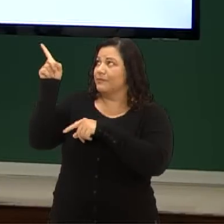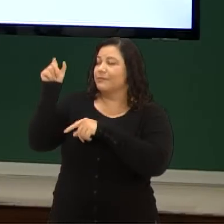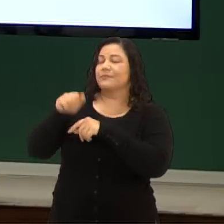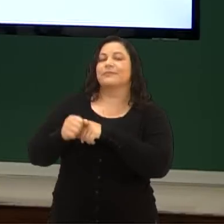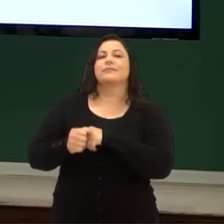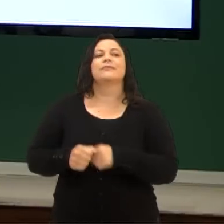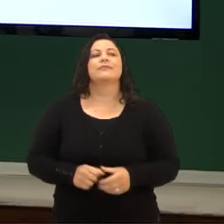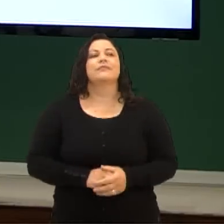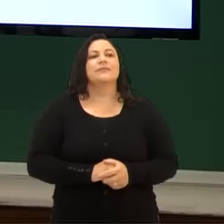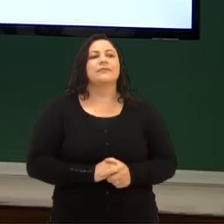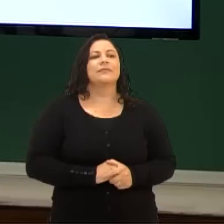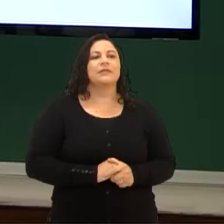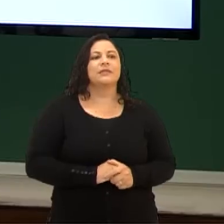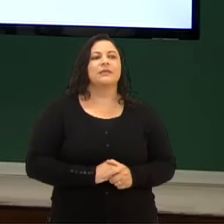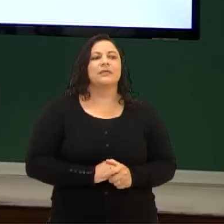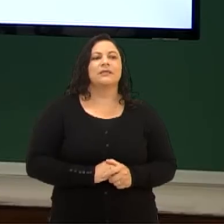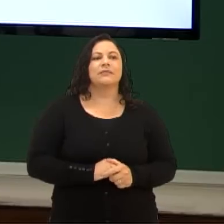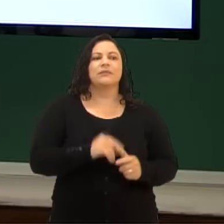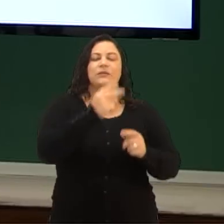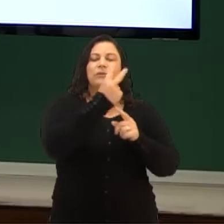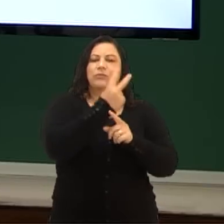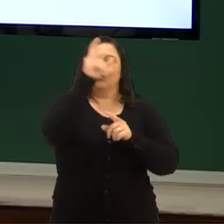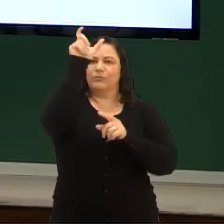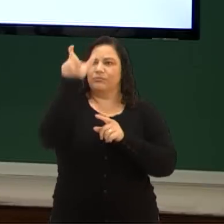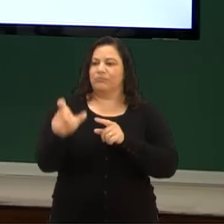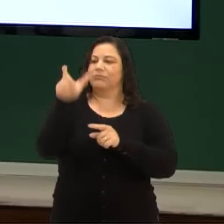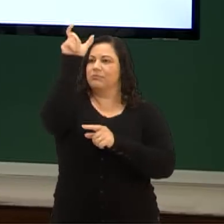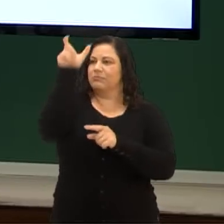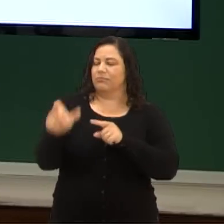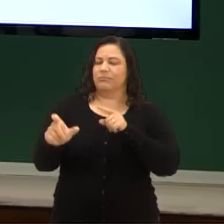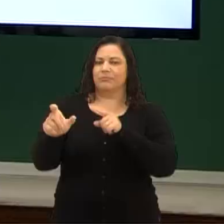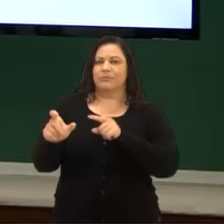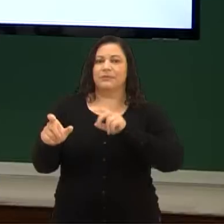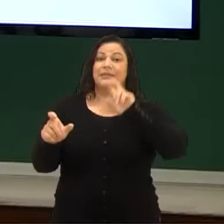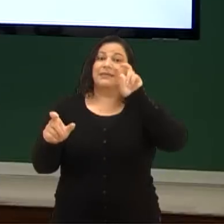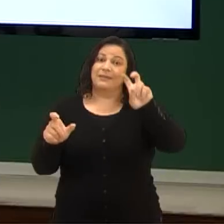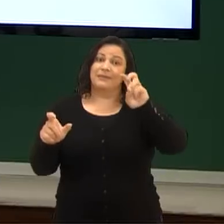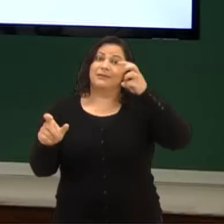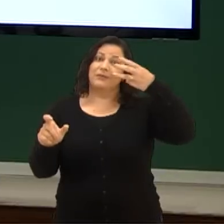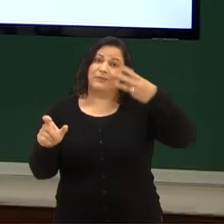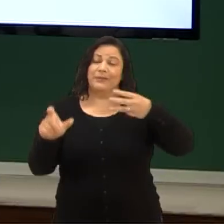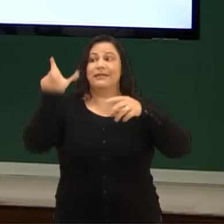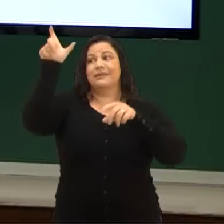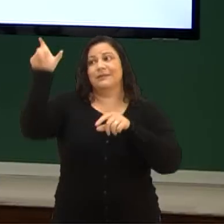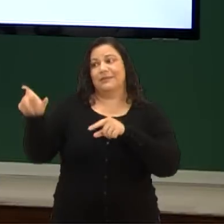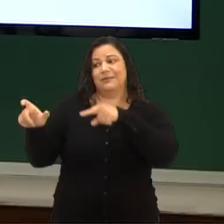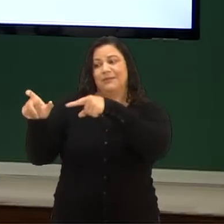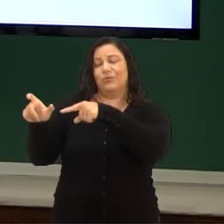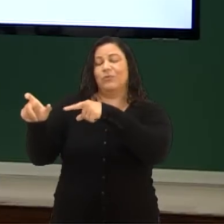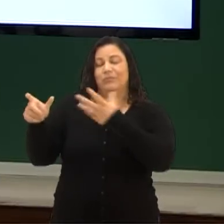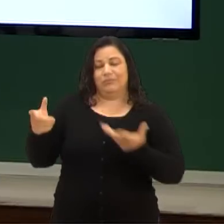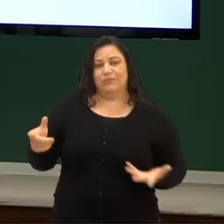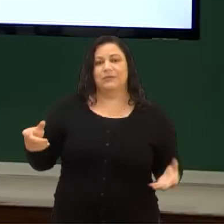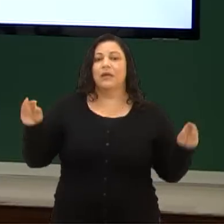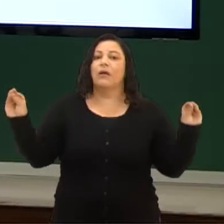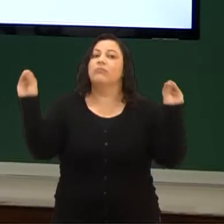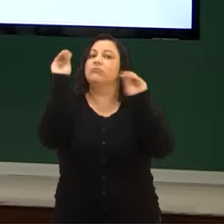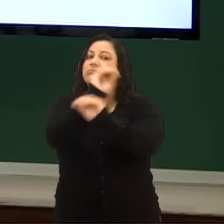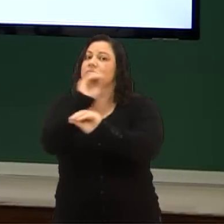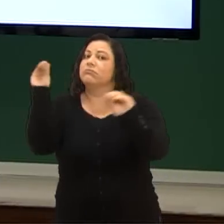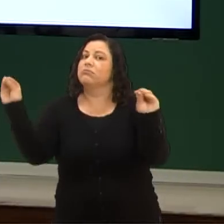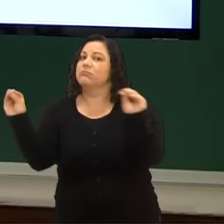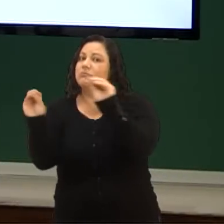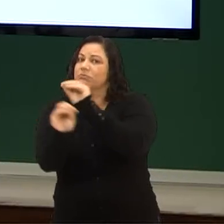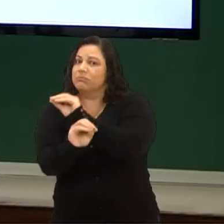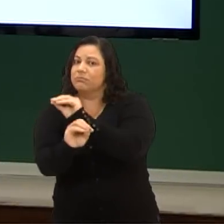Essa linha 2 e menos 2 virou essa coluna. E essa linha 5 e 3 virou essa coluna, certo? Agora eu vou transpostar de